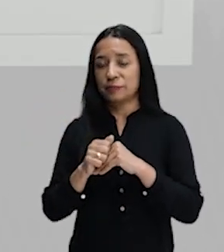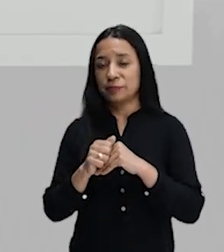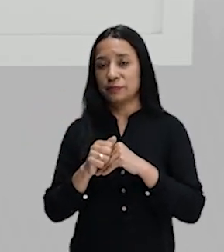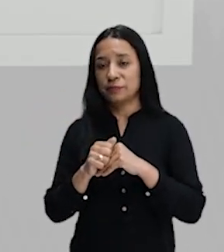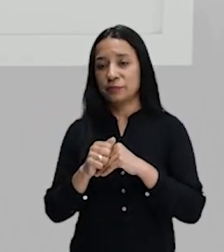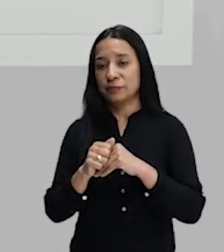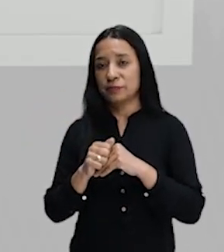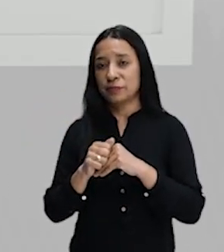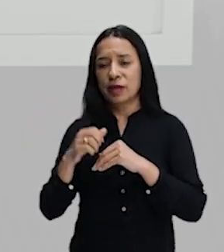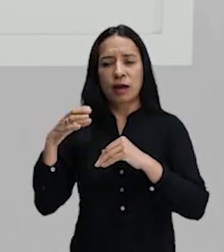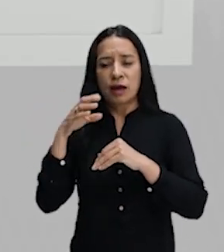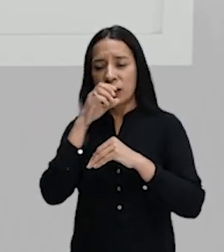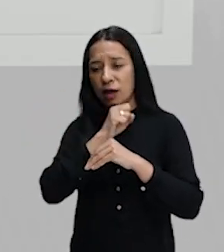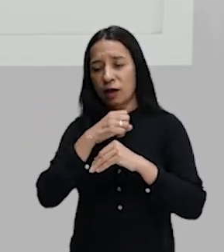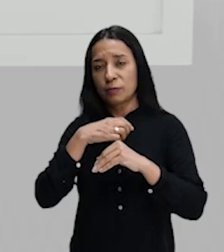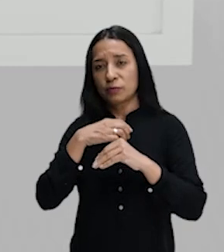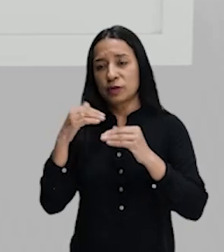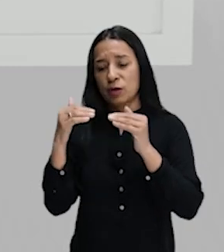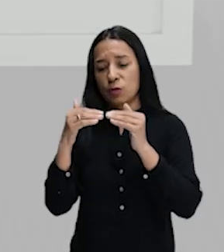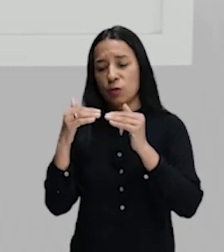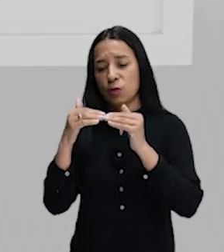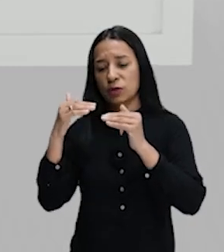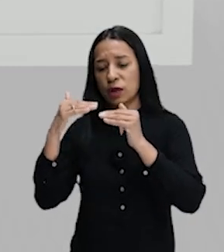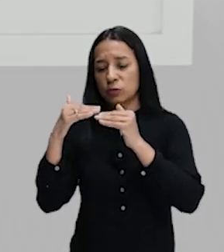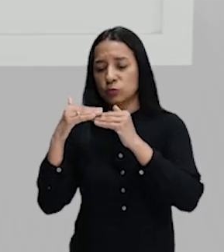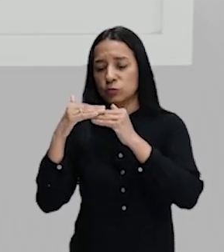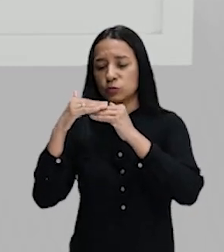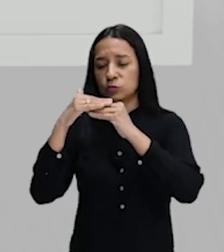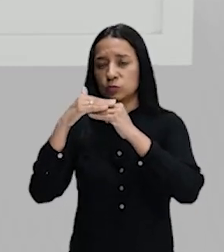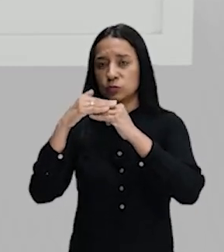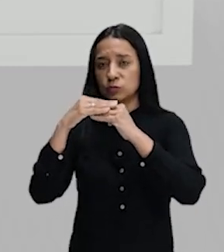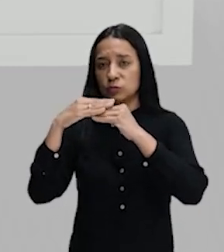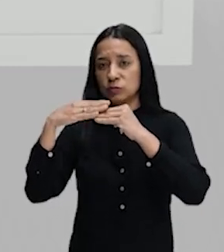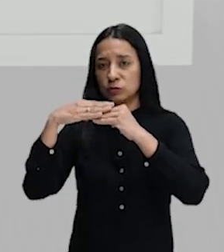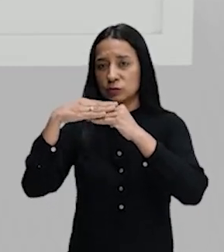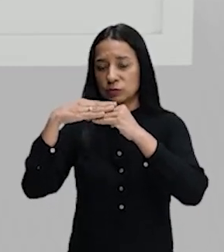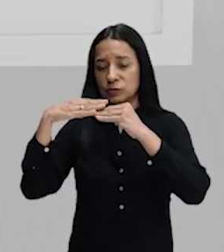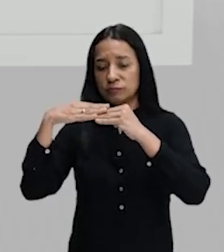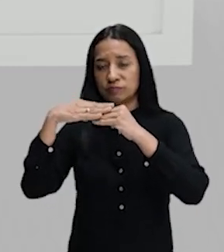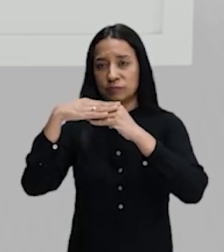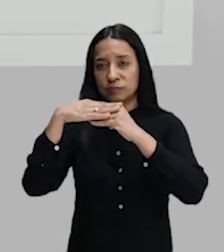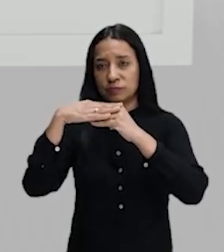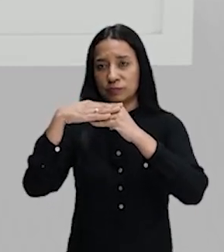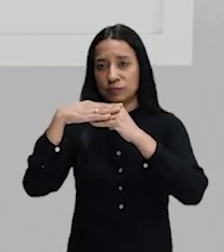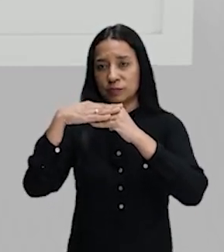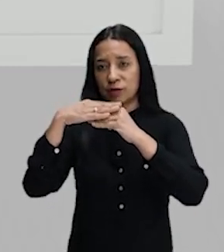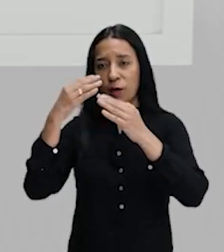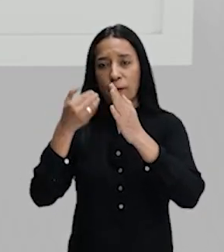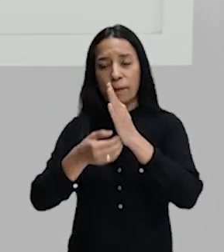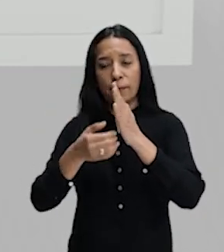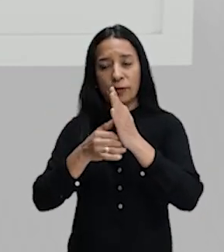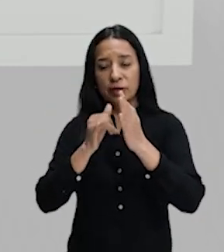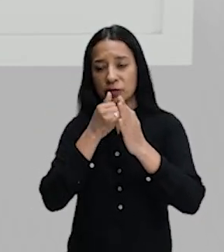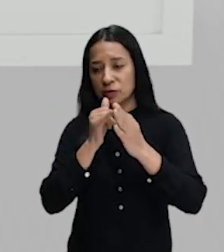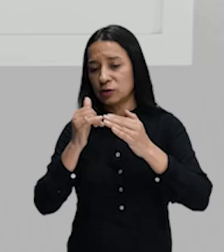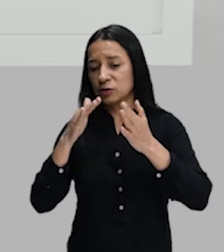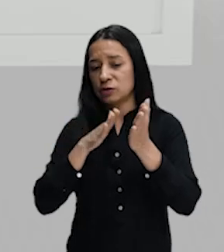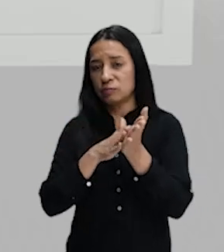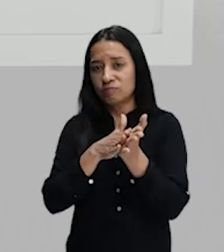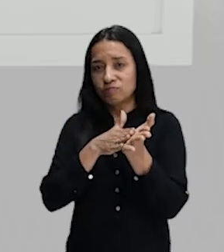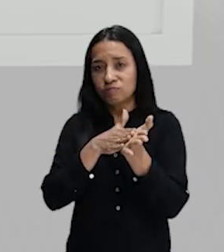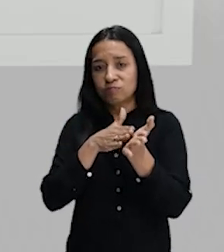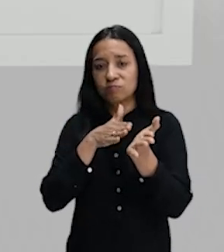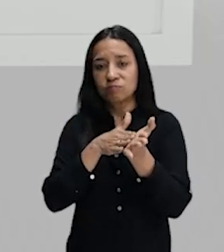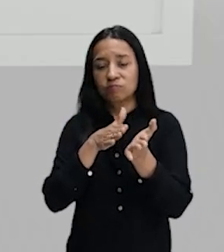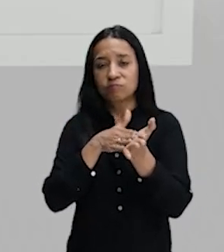não é, o trem e a linha, né, e o trilho. Então eles vão ter o contato. Ou seja, ali é uma perda de energia por atrito.